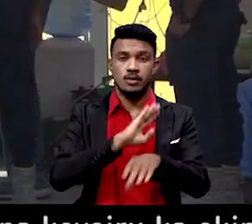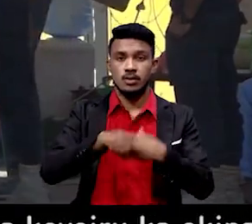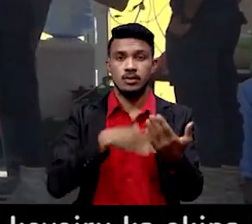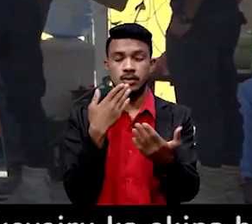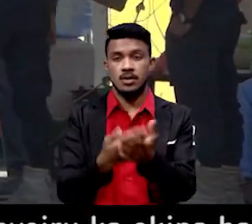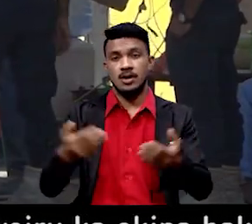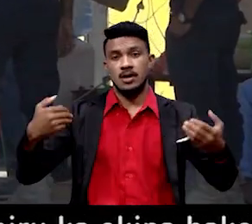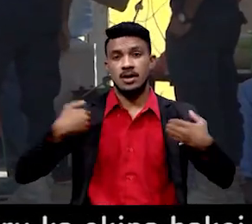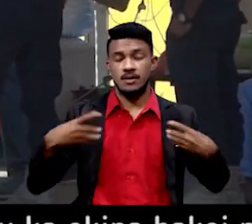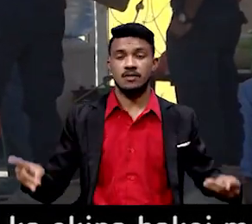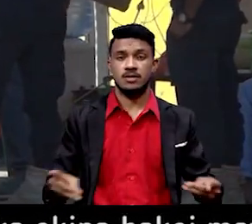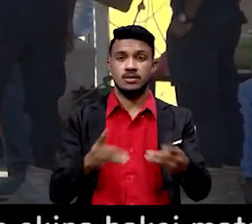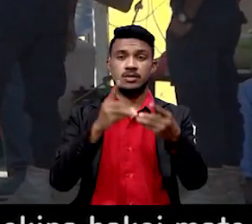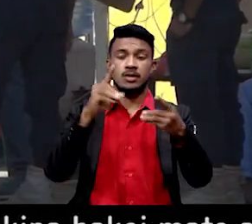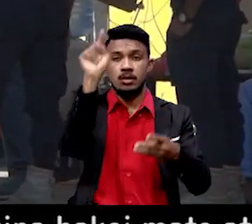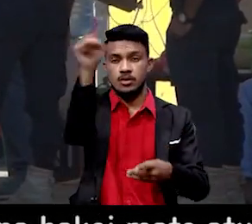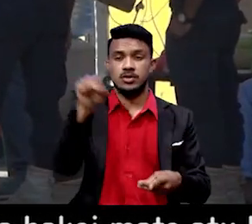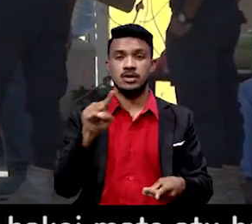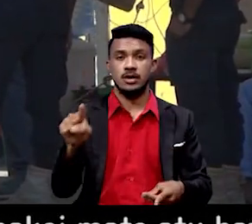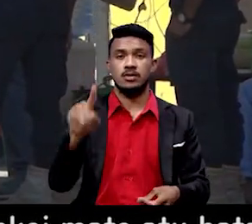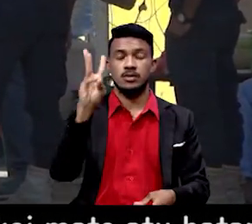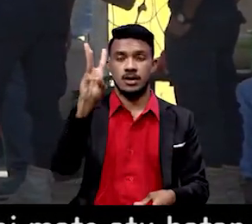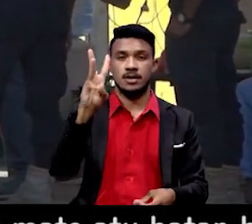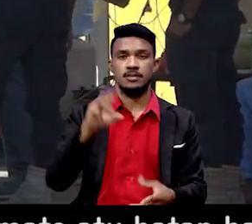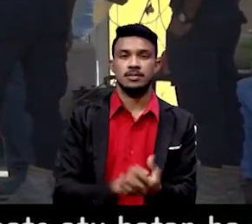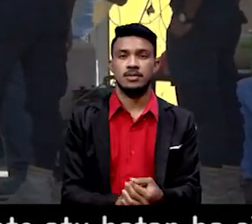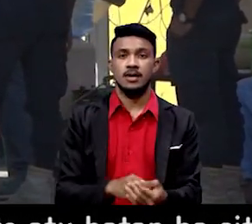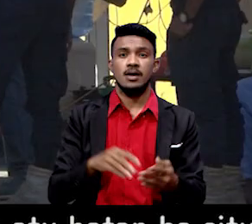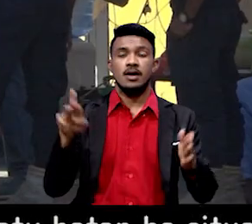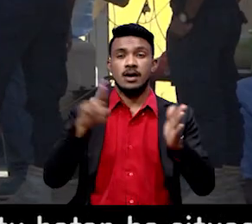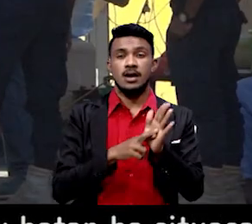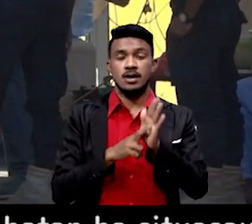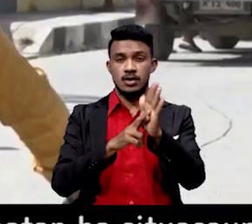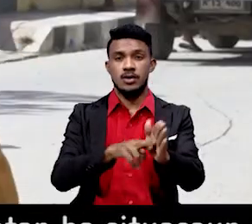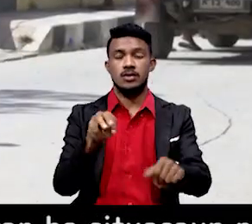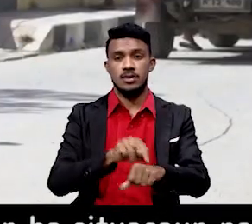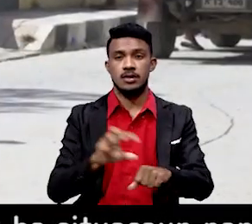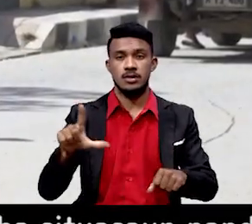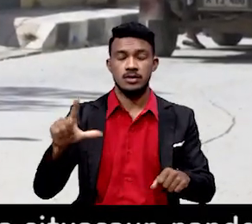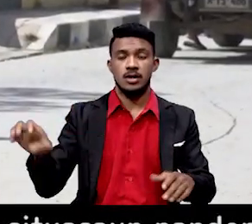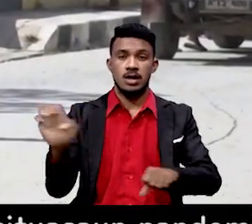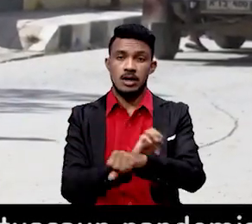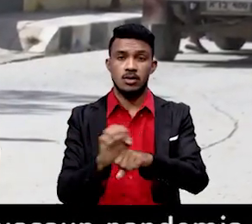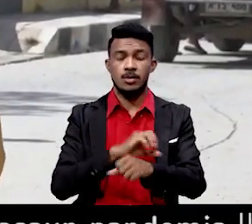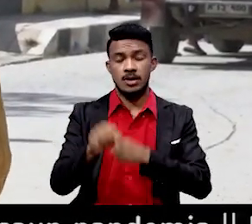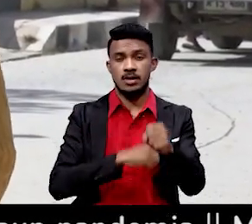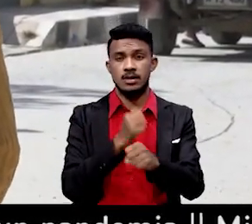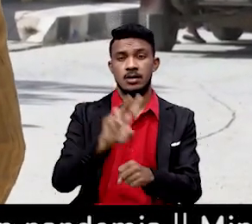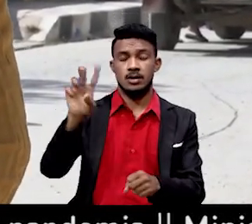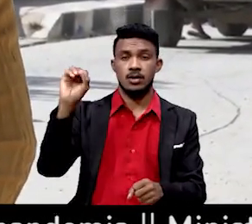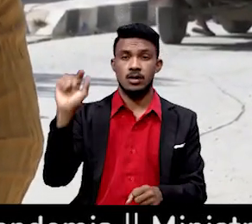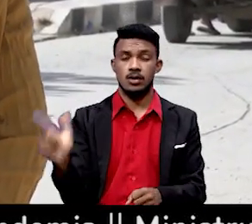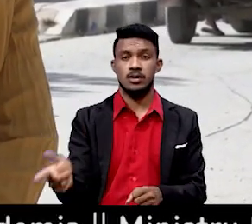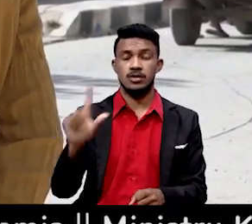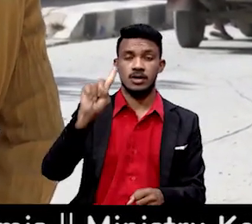ia contração por volta por cento nem. Relatório Nacional Directorate for Economic Policy tina rihun ruaru anulo resenhida